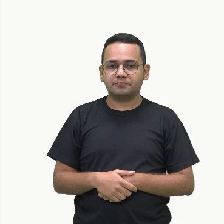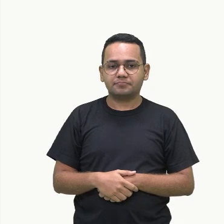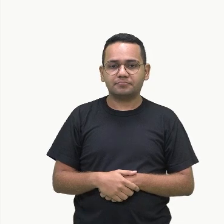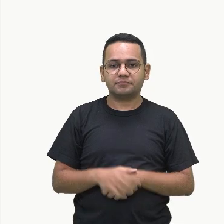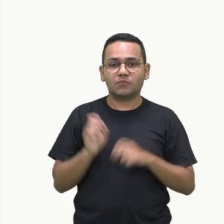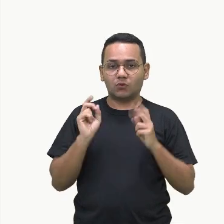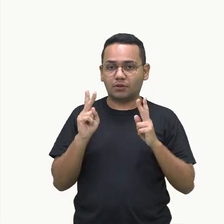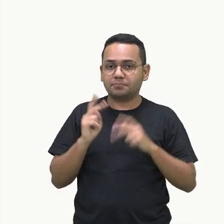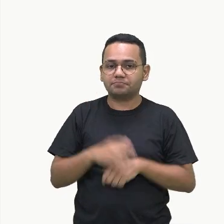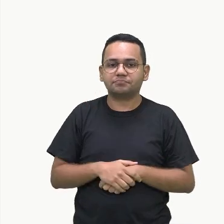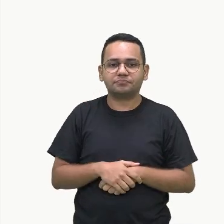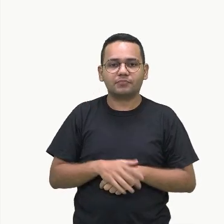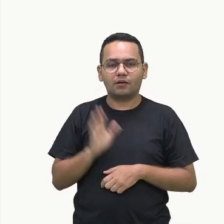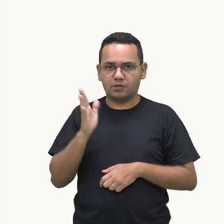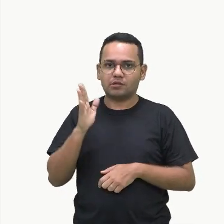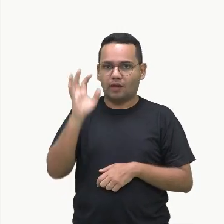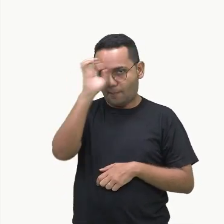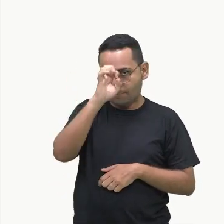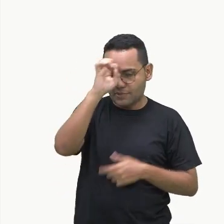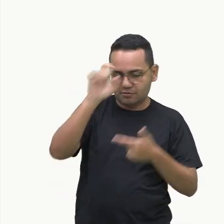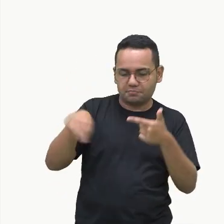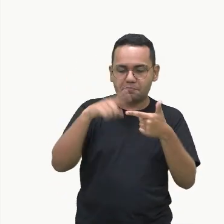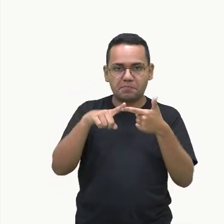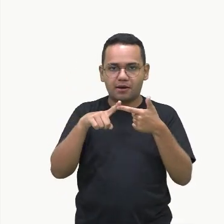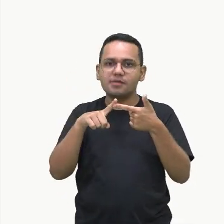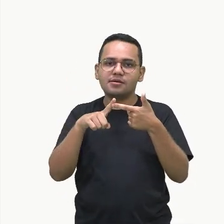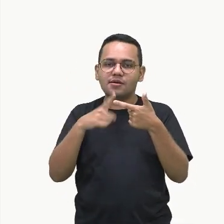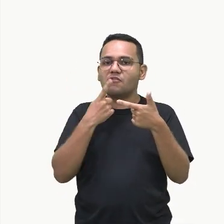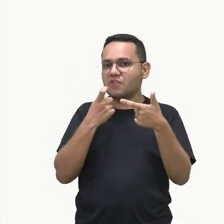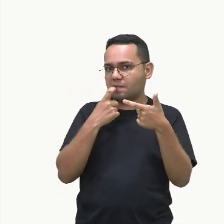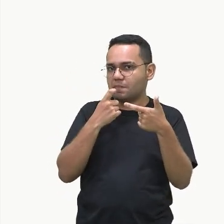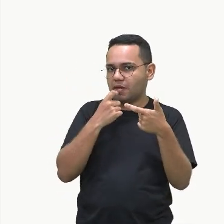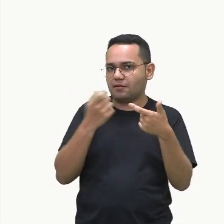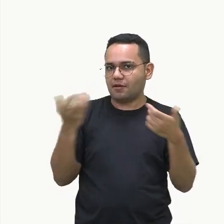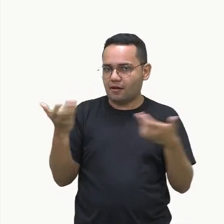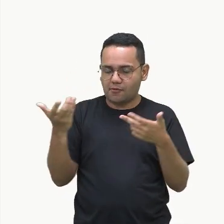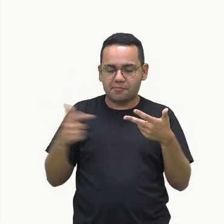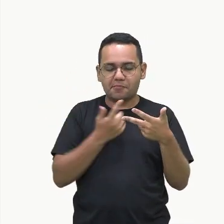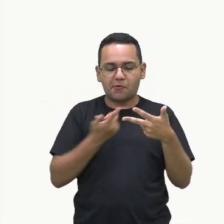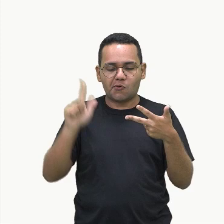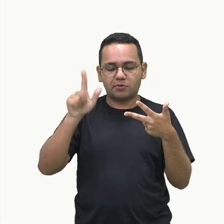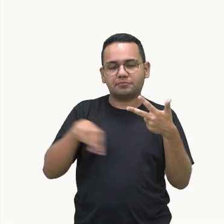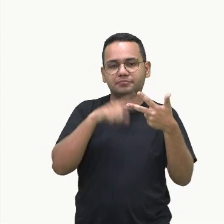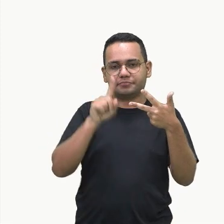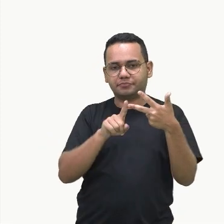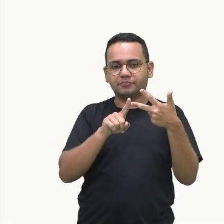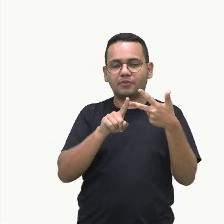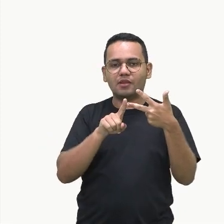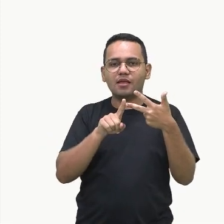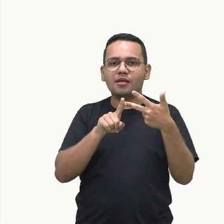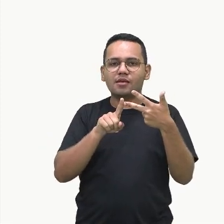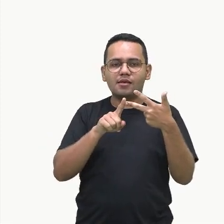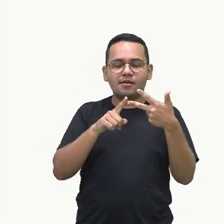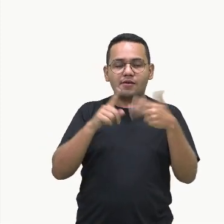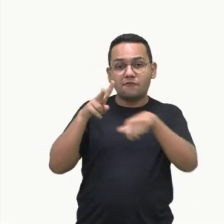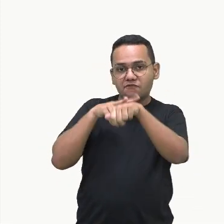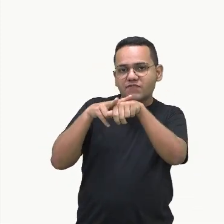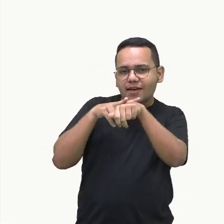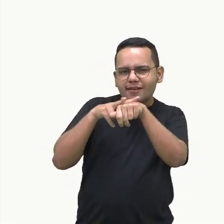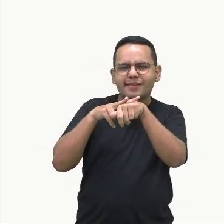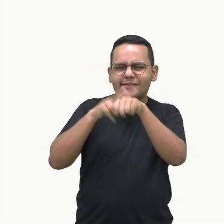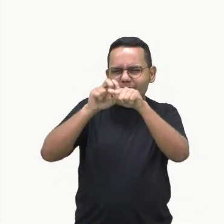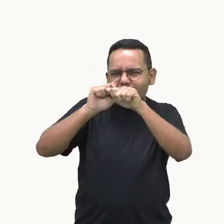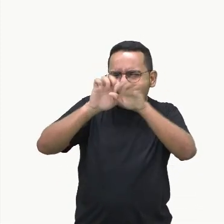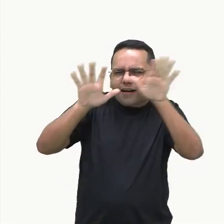os ângulos alternos internos, nós temos aí os ângulos alternos externos.